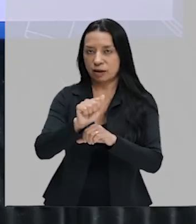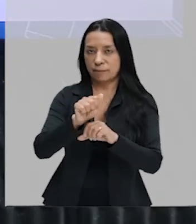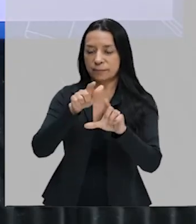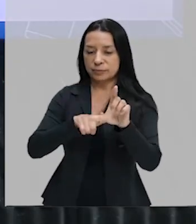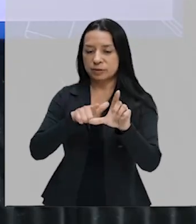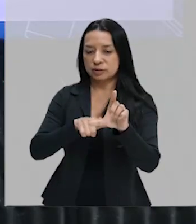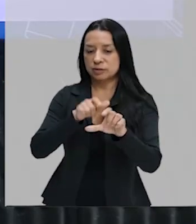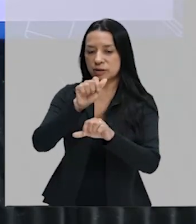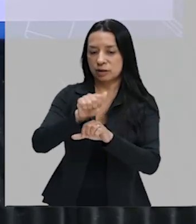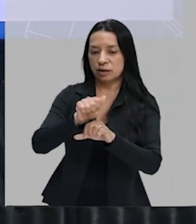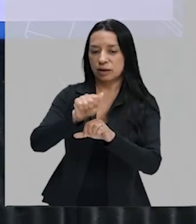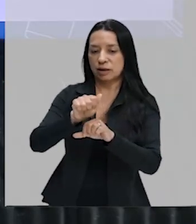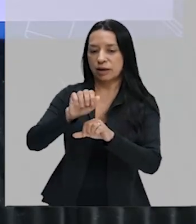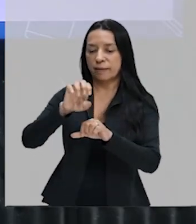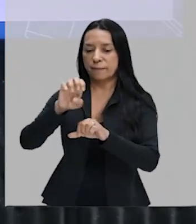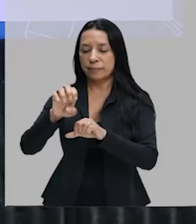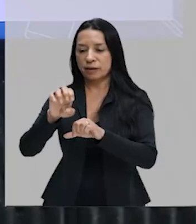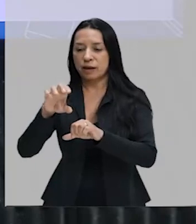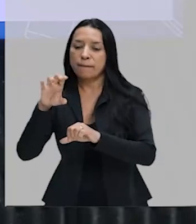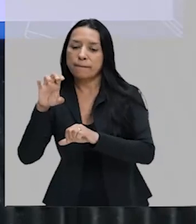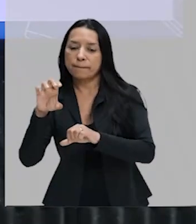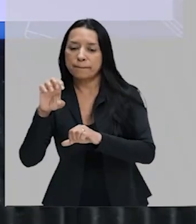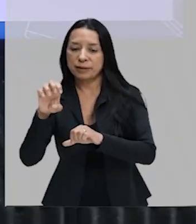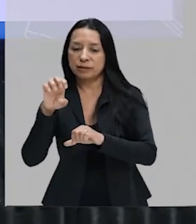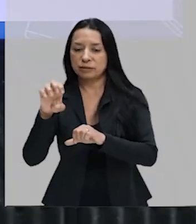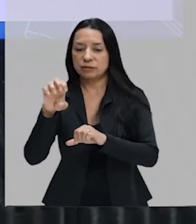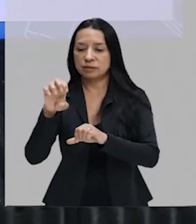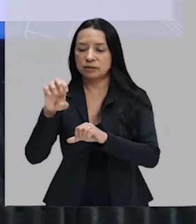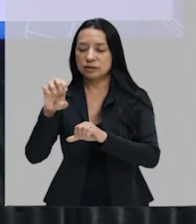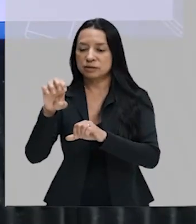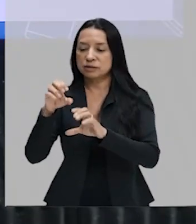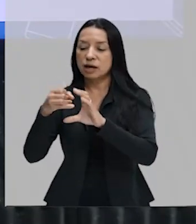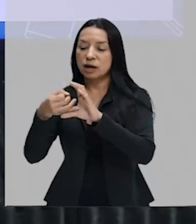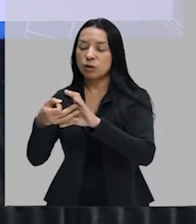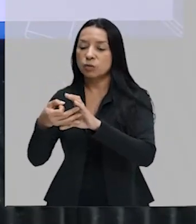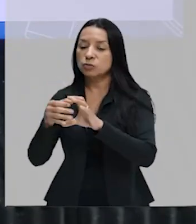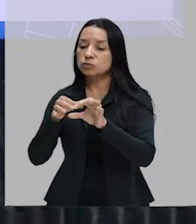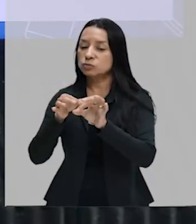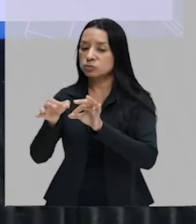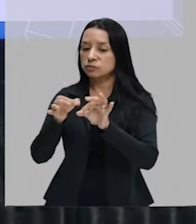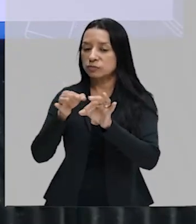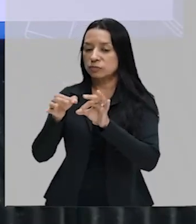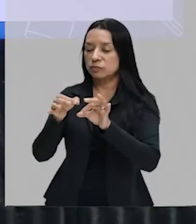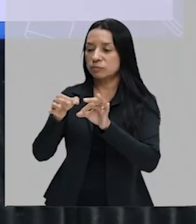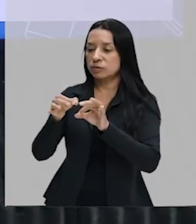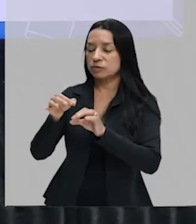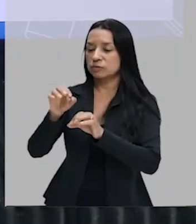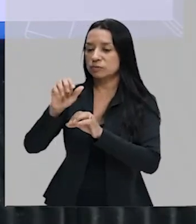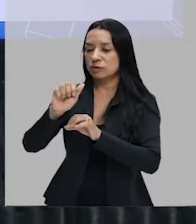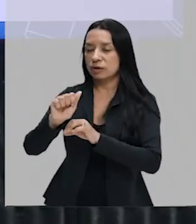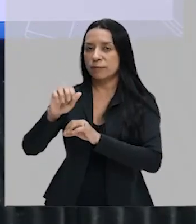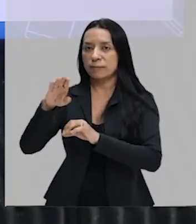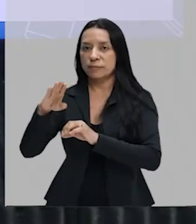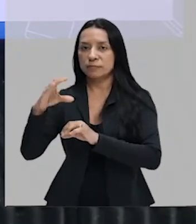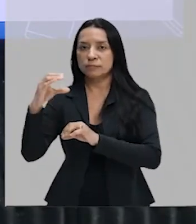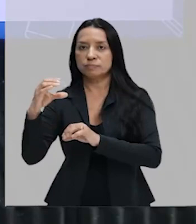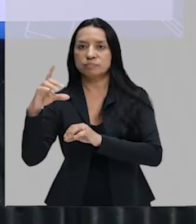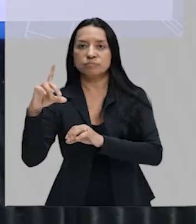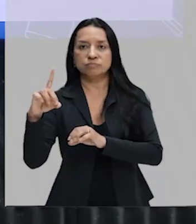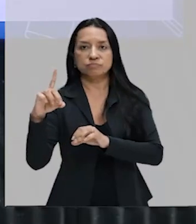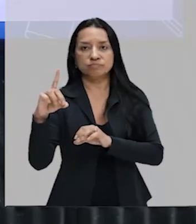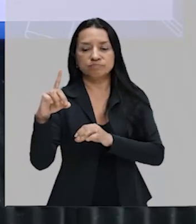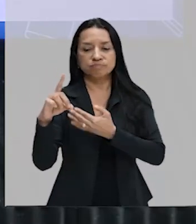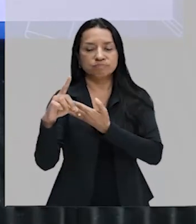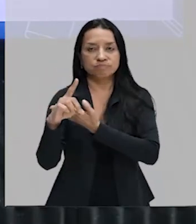B pertence ao conjunto formado pelos elementos A, B, C e D. Talvez